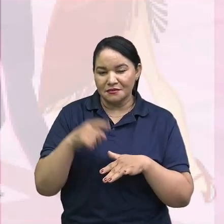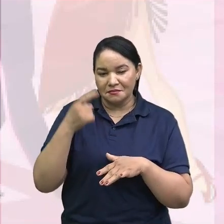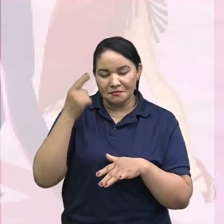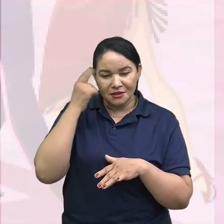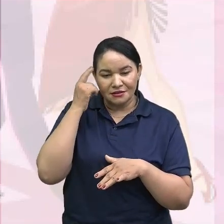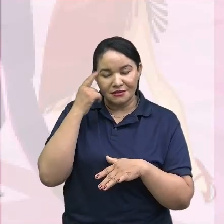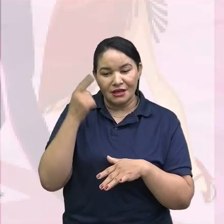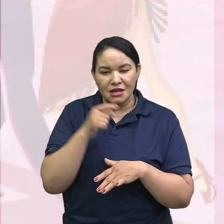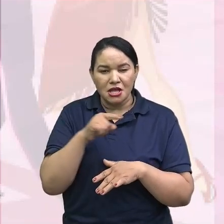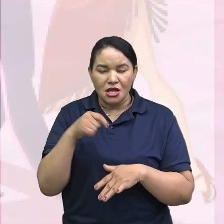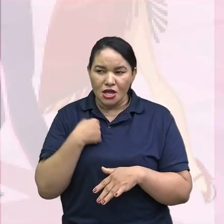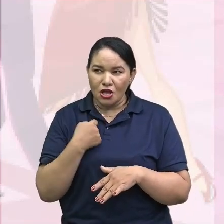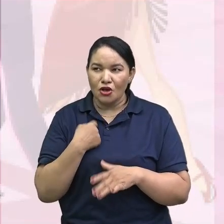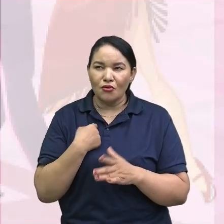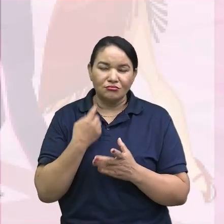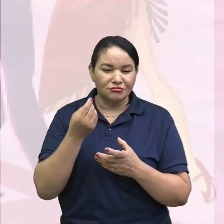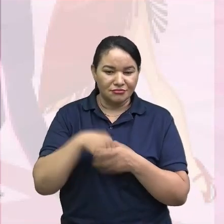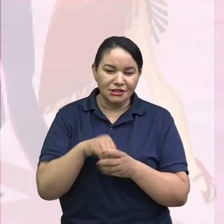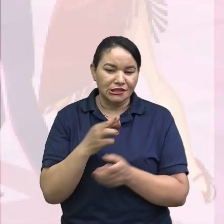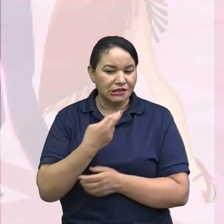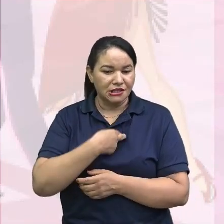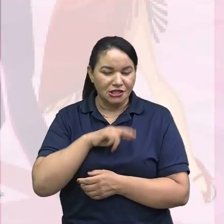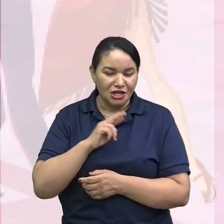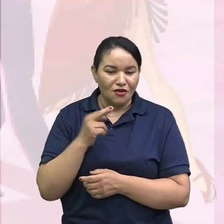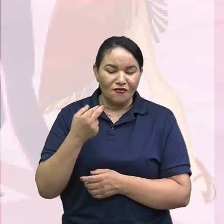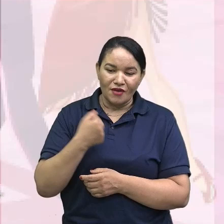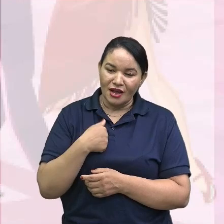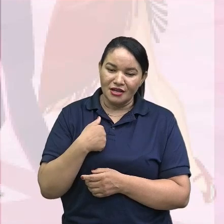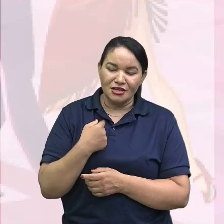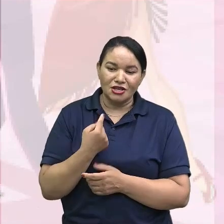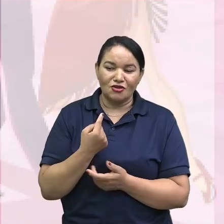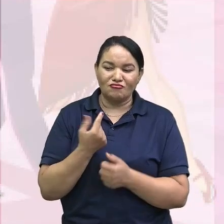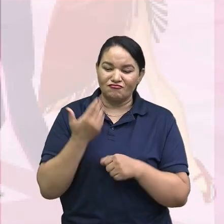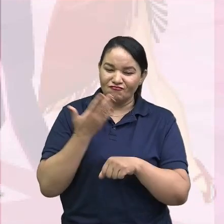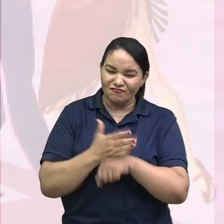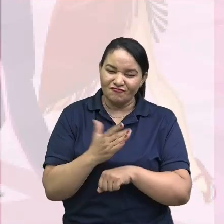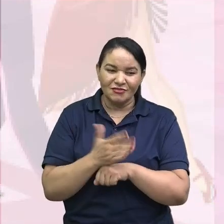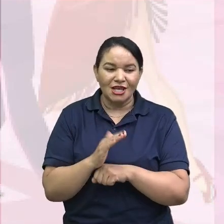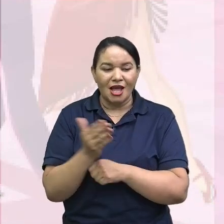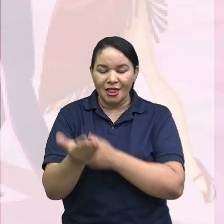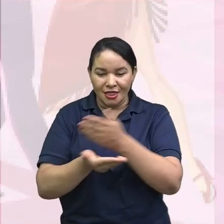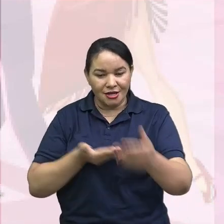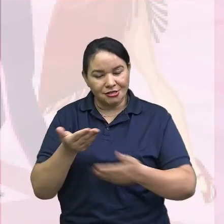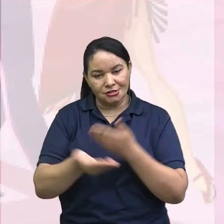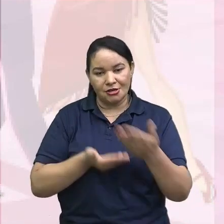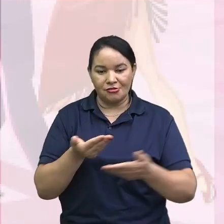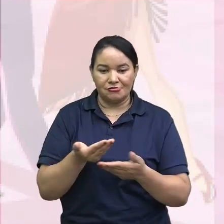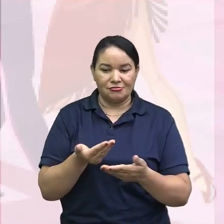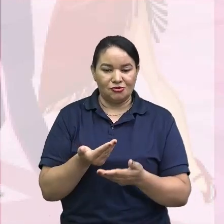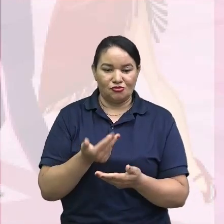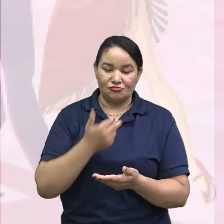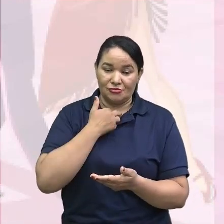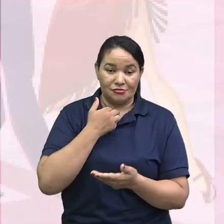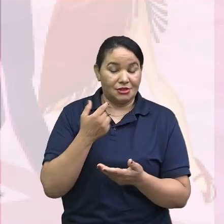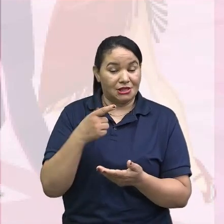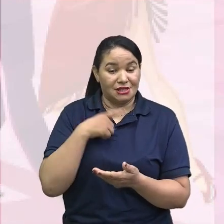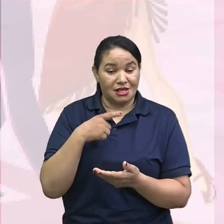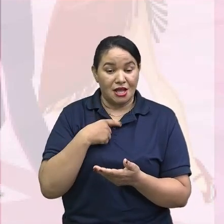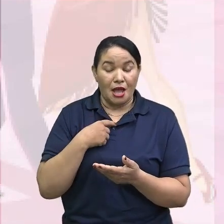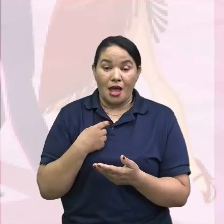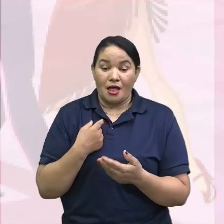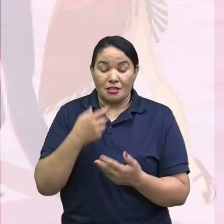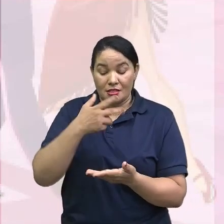estou dentro de uma vertente religiosa que eu não vou praticar, que eu não vou interagir. Hoje a gente tem até as danças